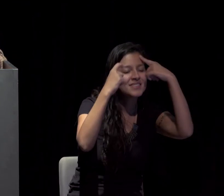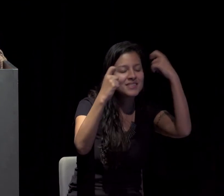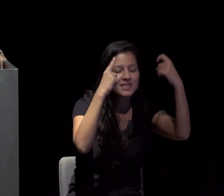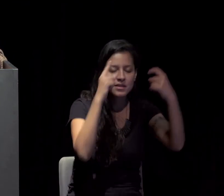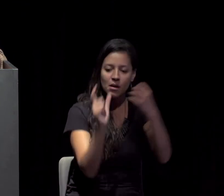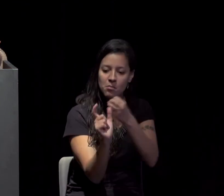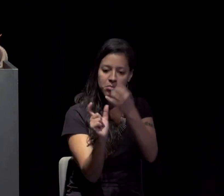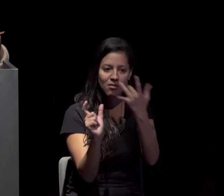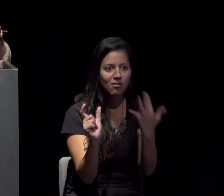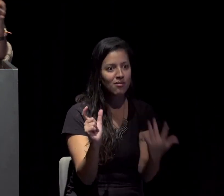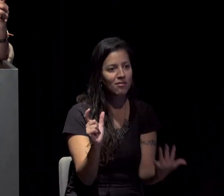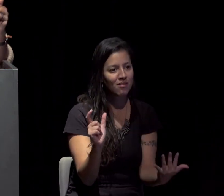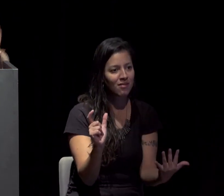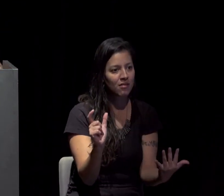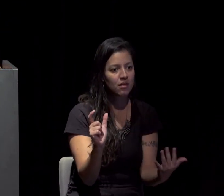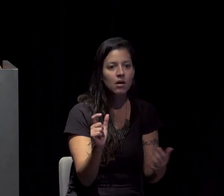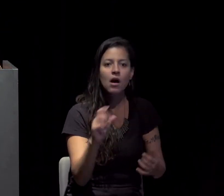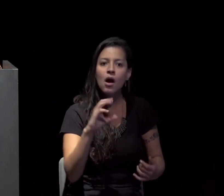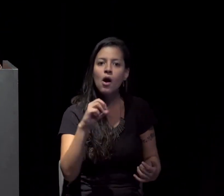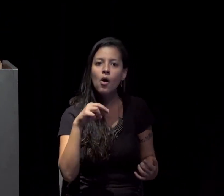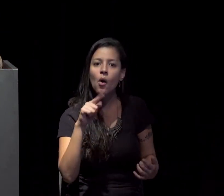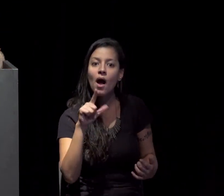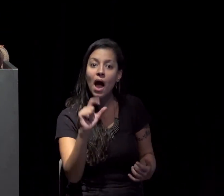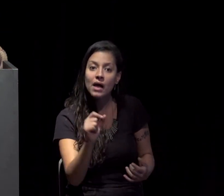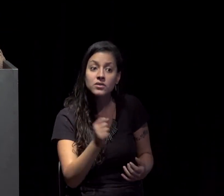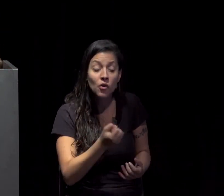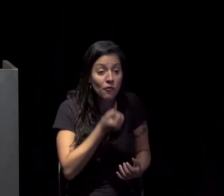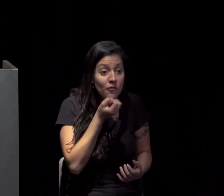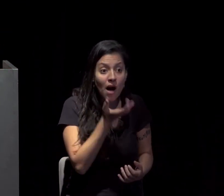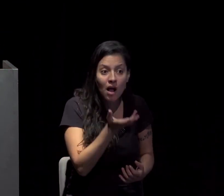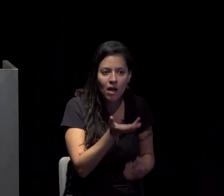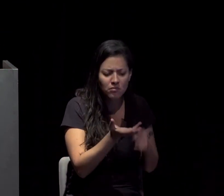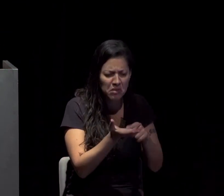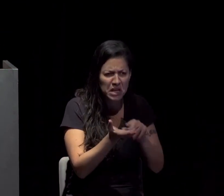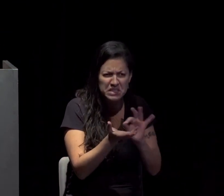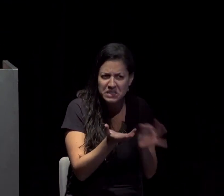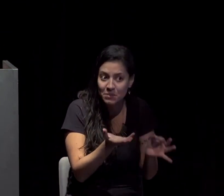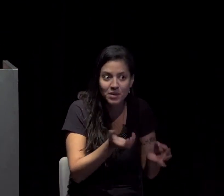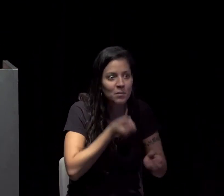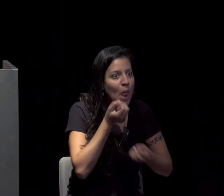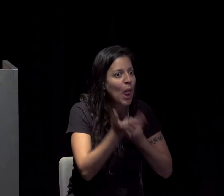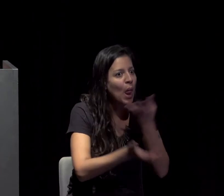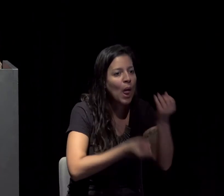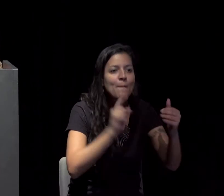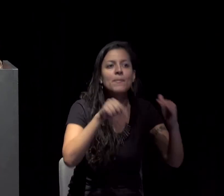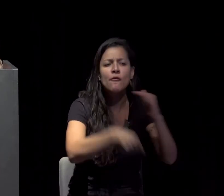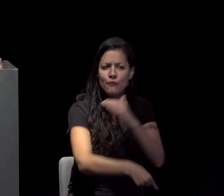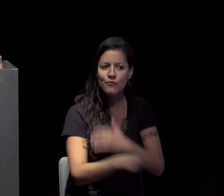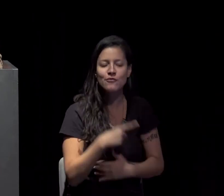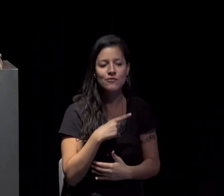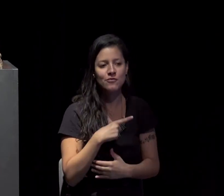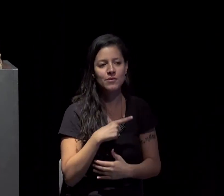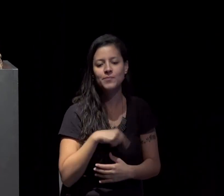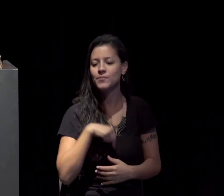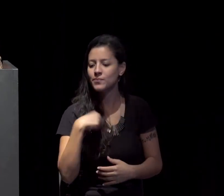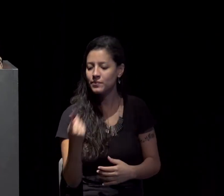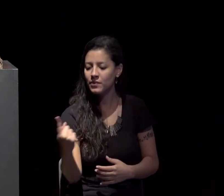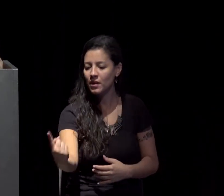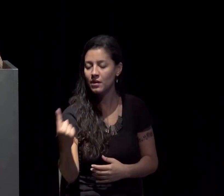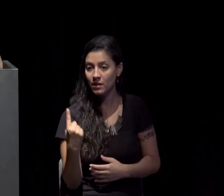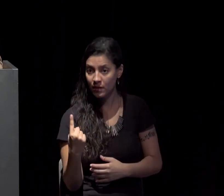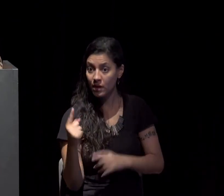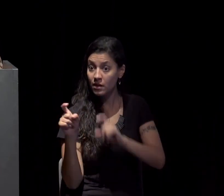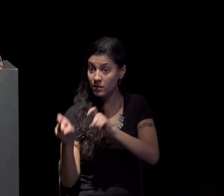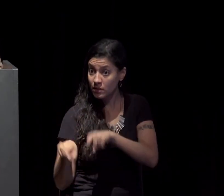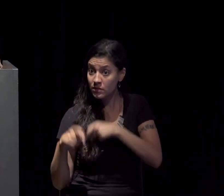diz algo, ele está dizendo muito mais. Por outro lado, né, na contenção desse excesso, um outro devoto da zona rural,